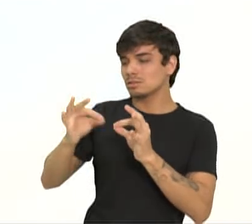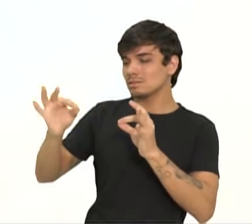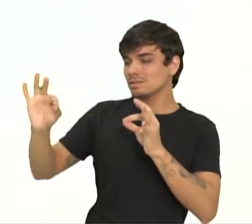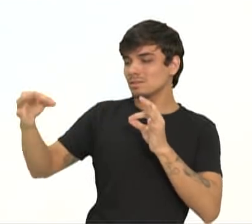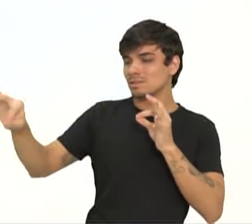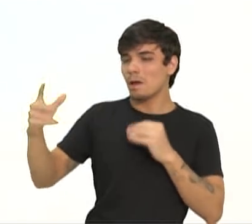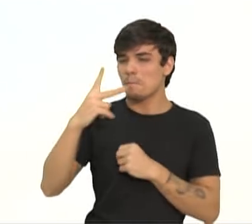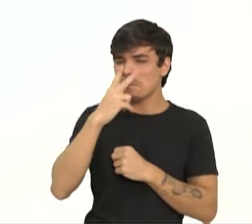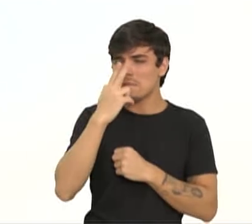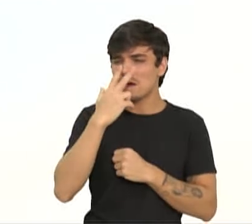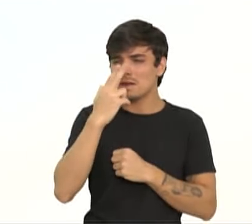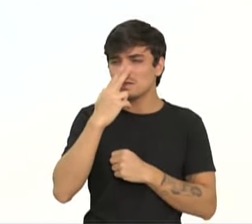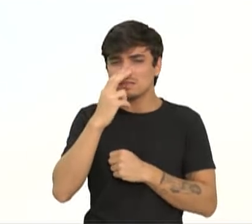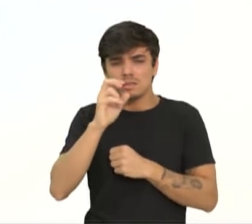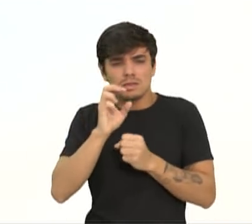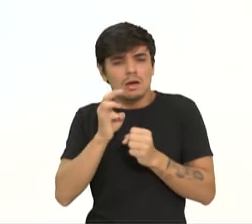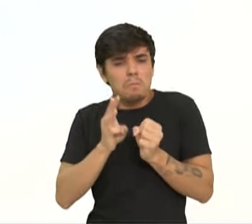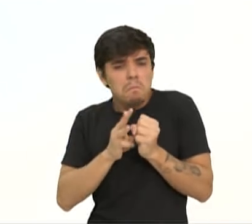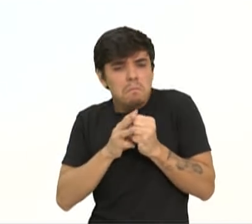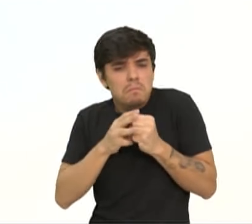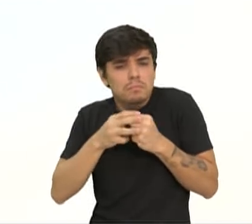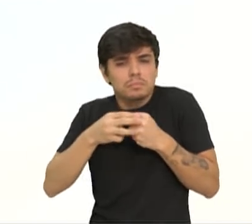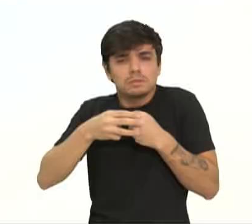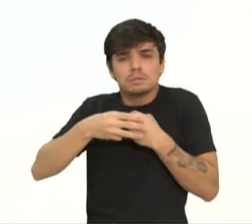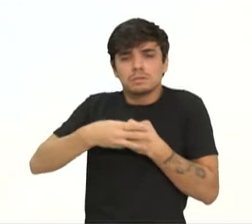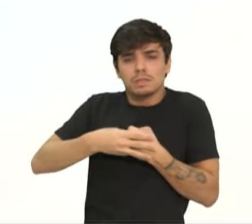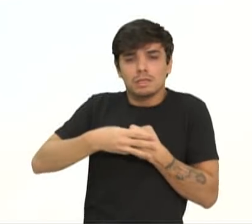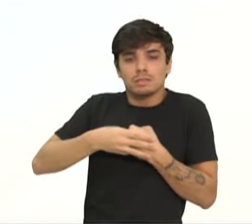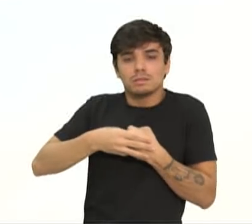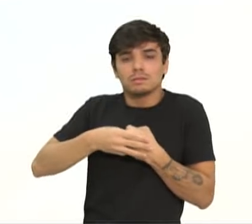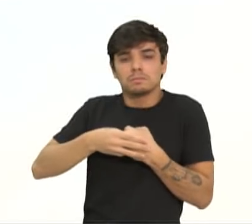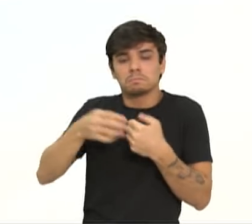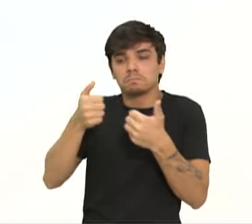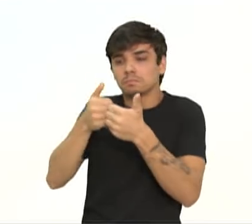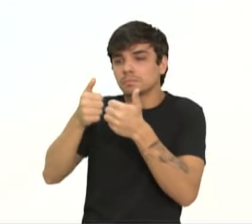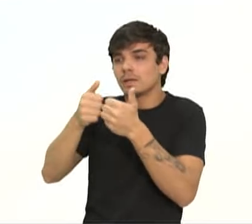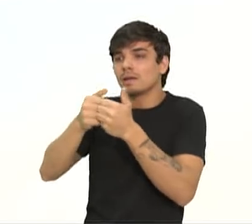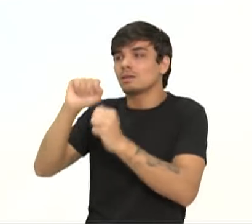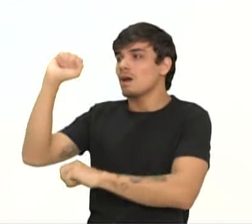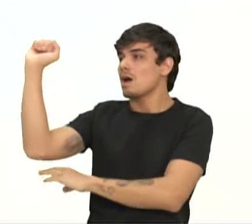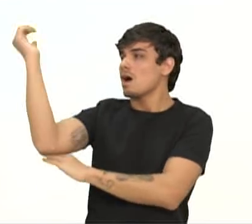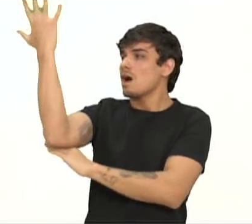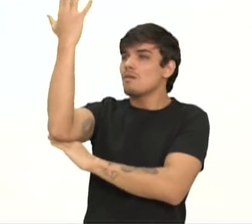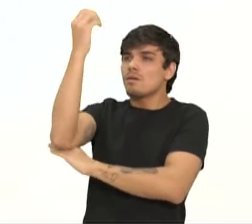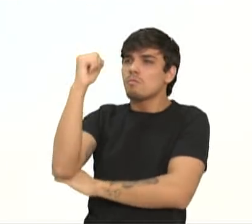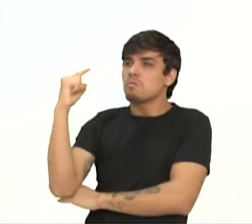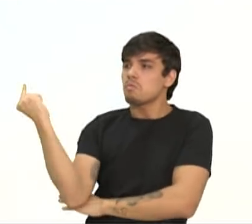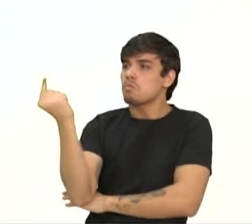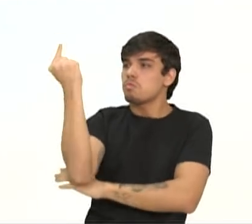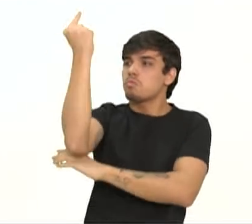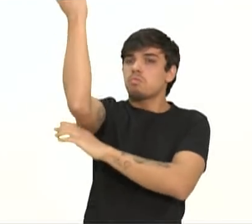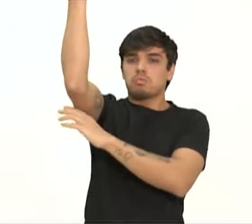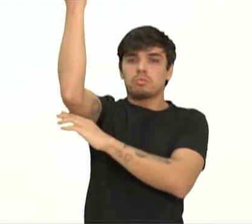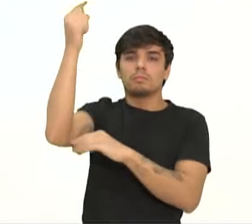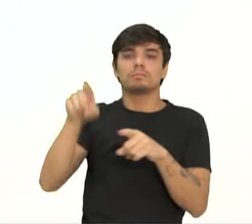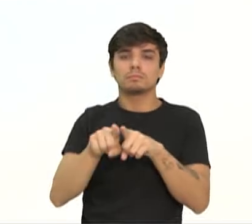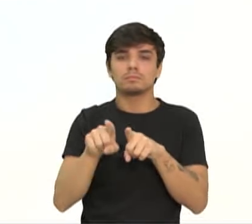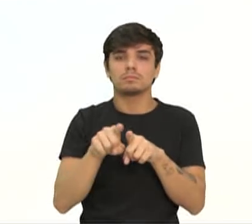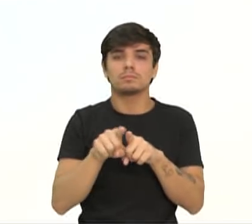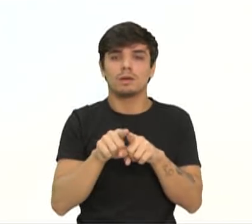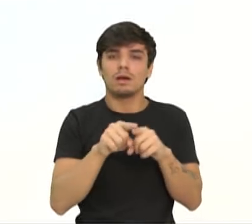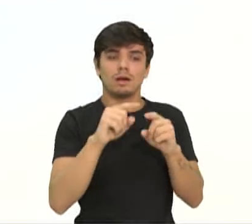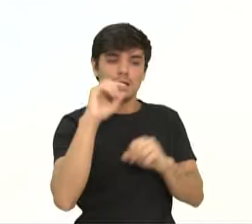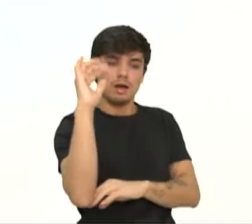de mistérios sob as copas altíssimas das árvores. E as árvores eram tão